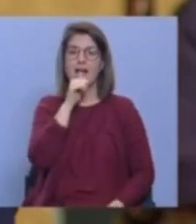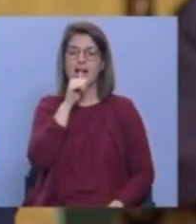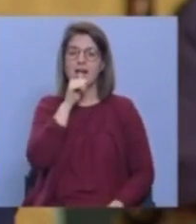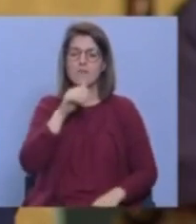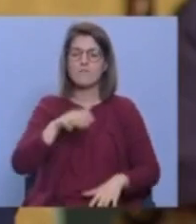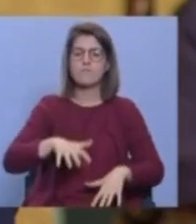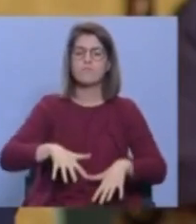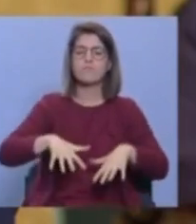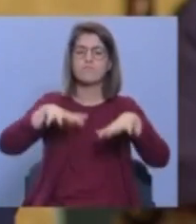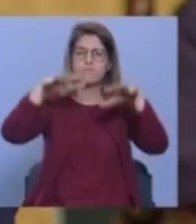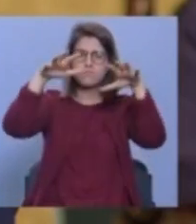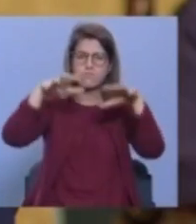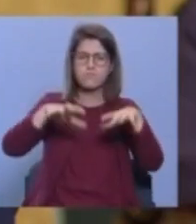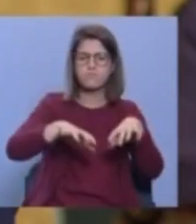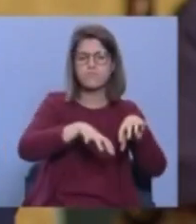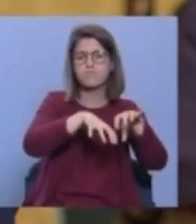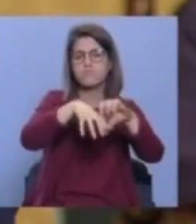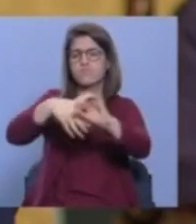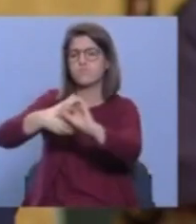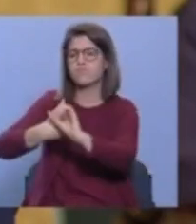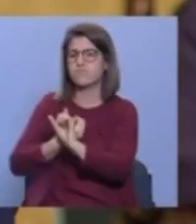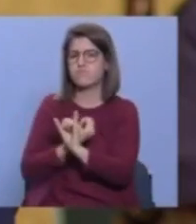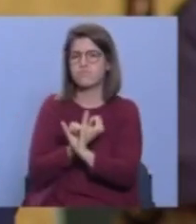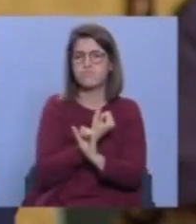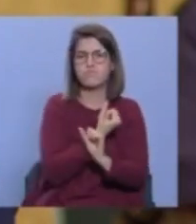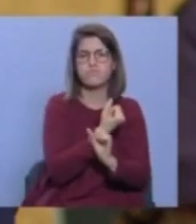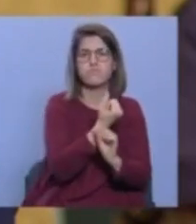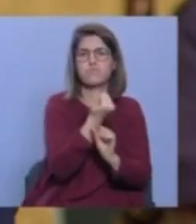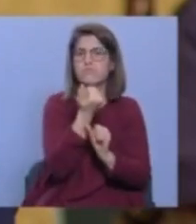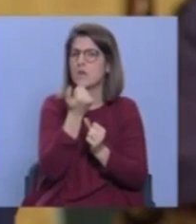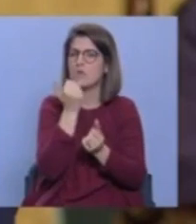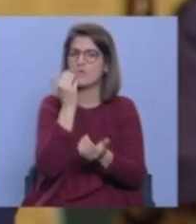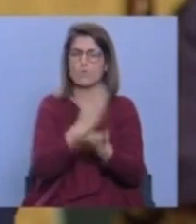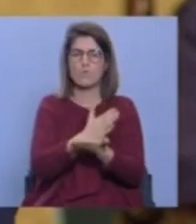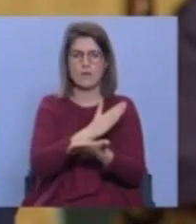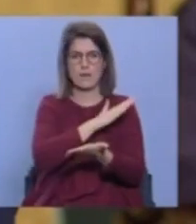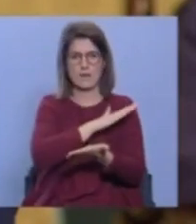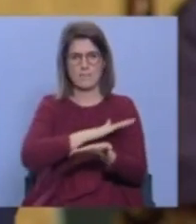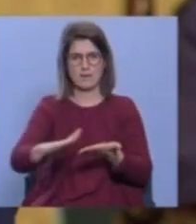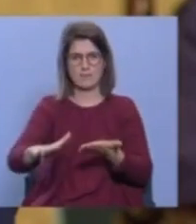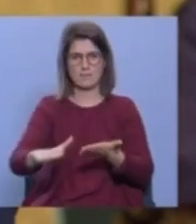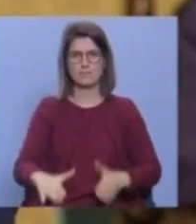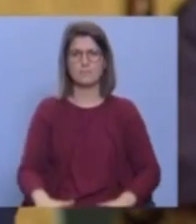um dilúvio para destruir todas as criaturas.